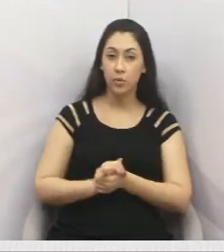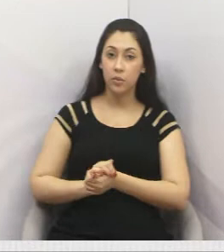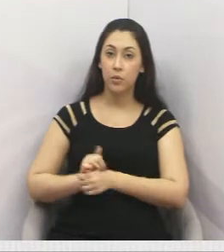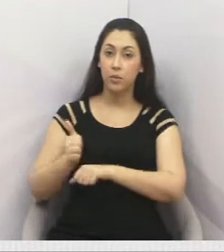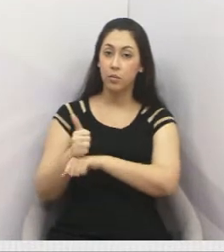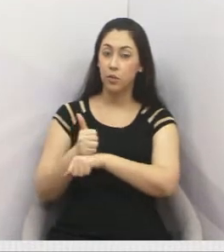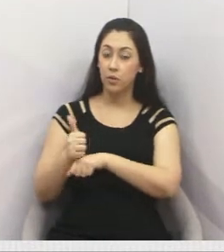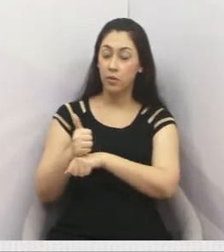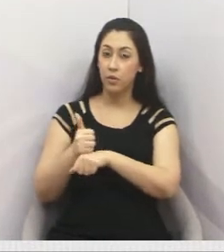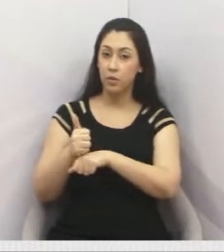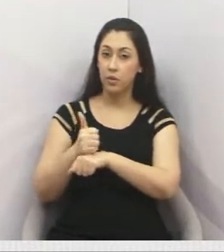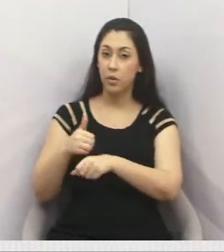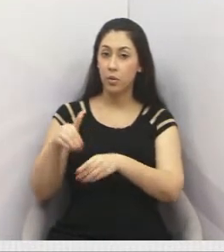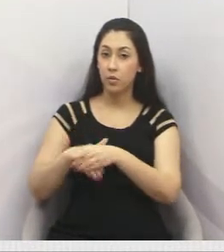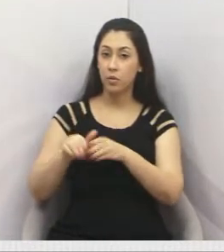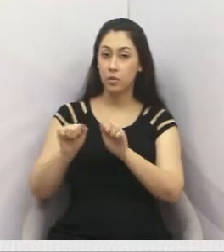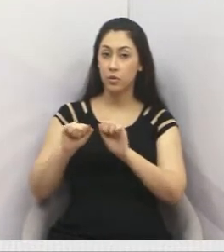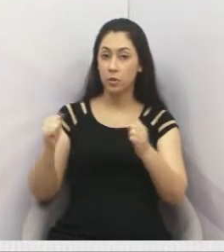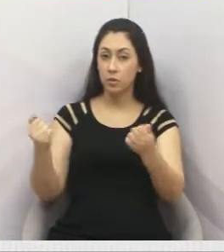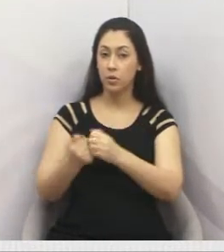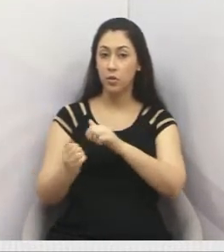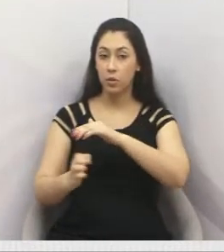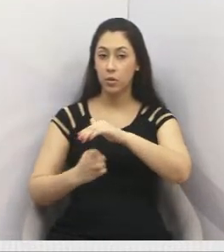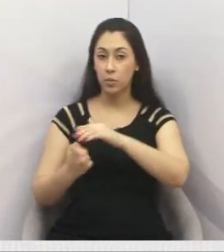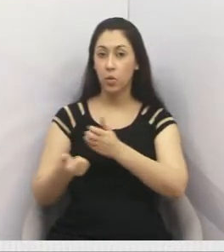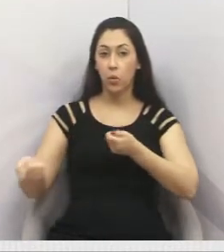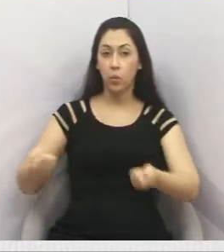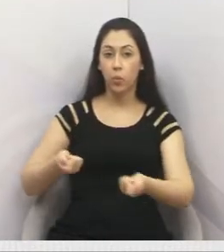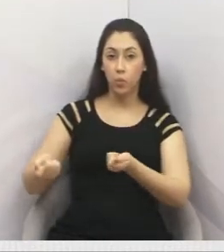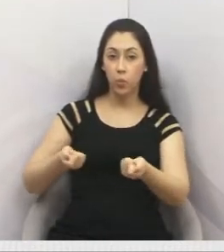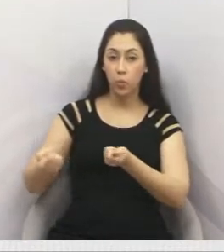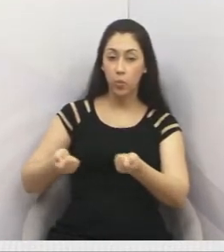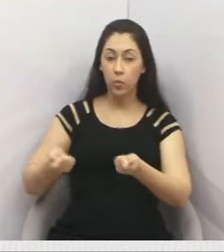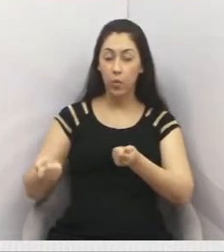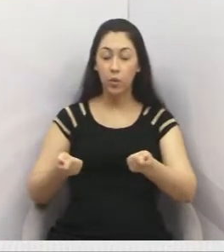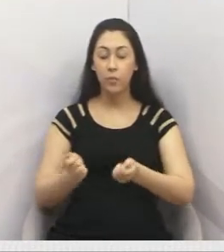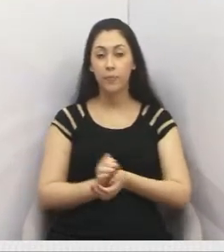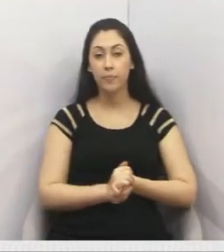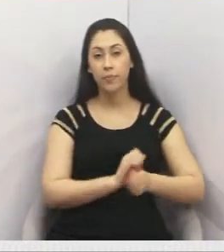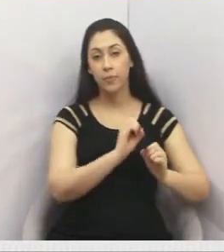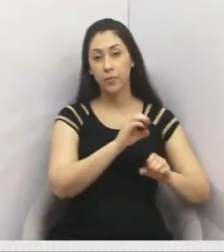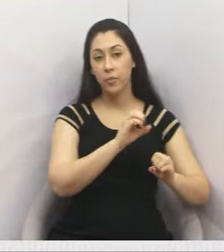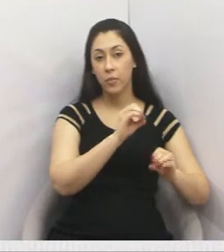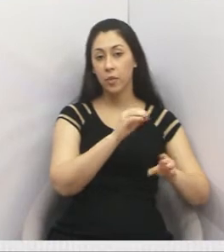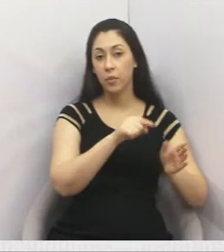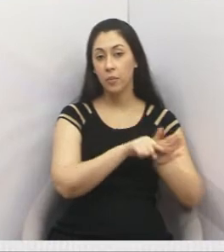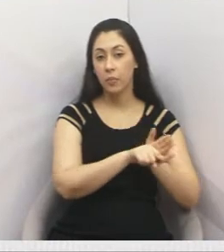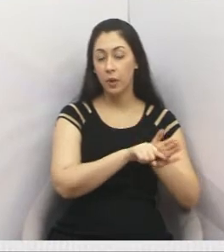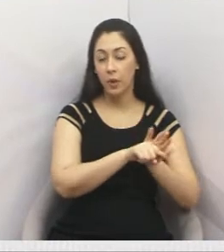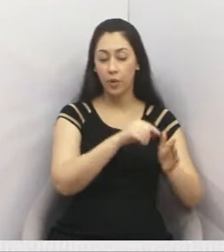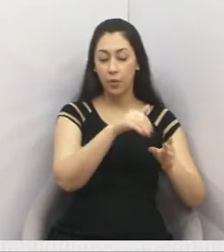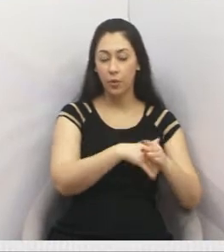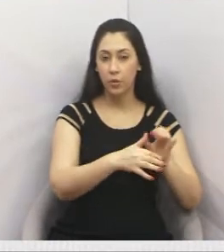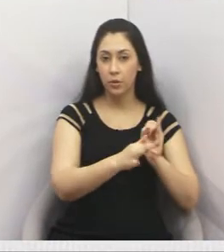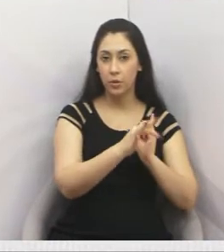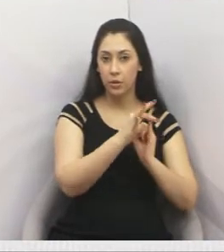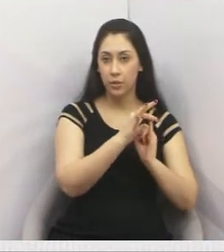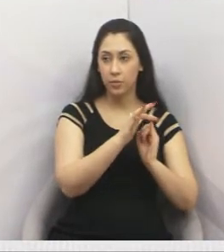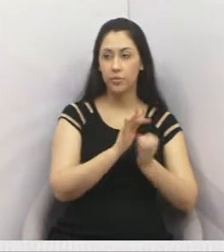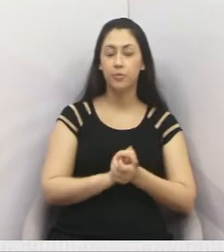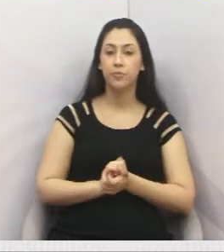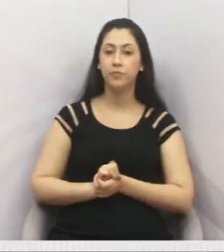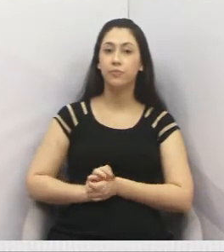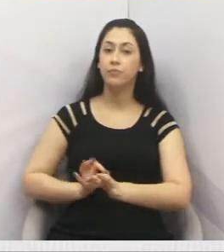empresas ou entidades profissionais, Associação das Empresas de Mineração e entidades acadêmicas de pesquisa, Instituto Federal